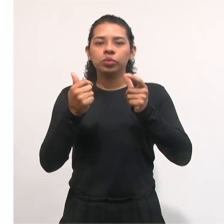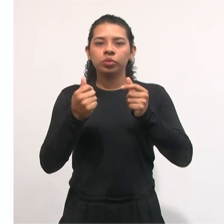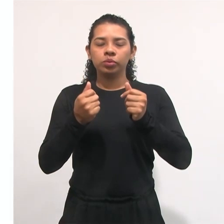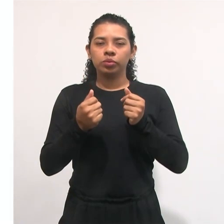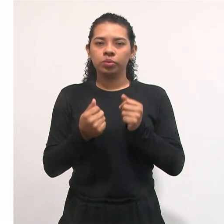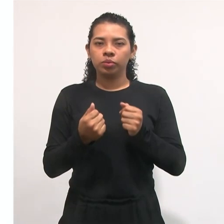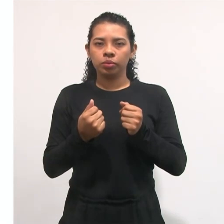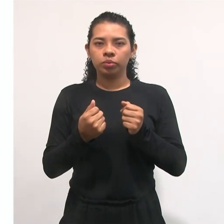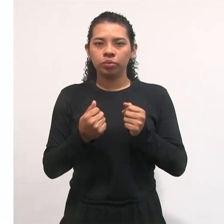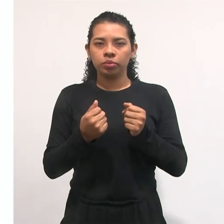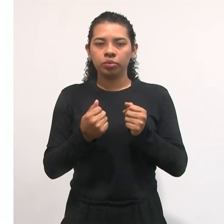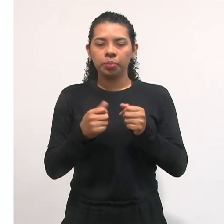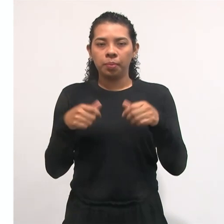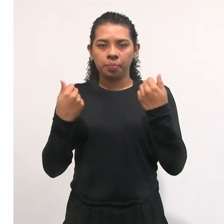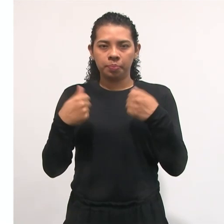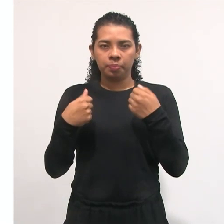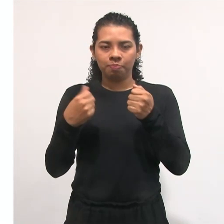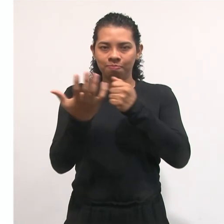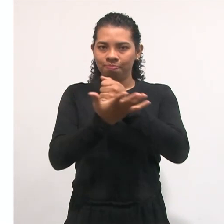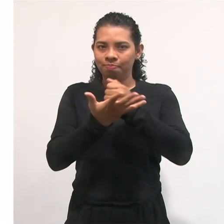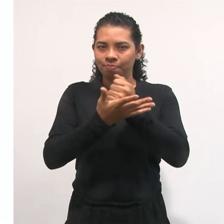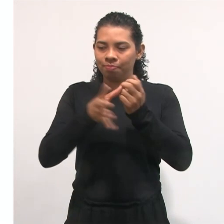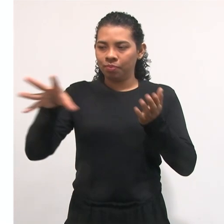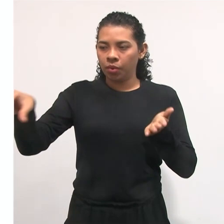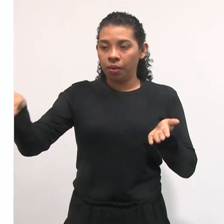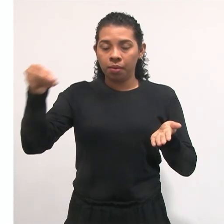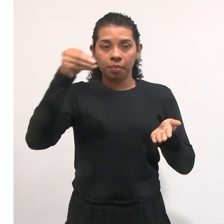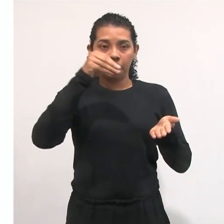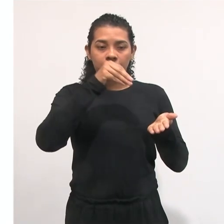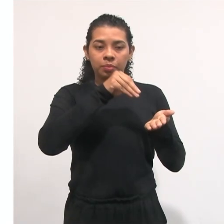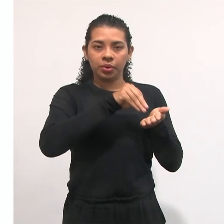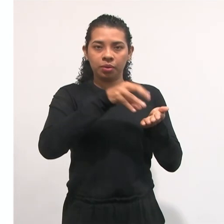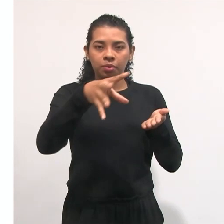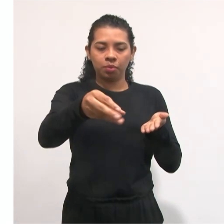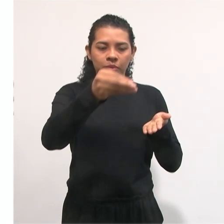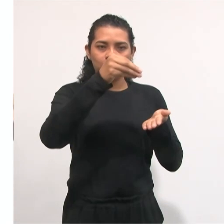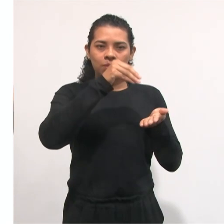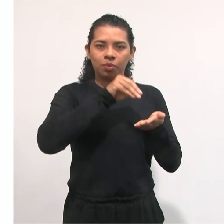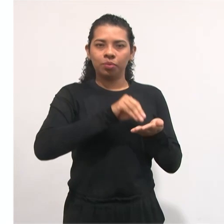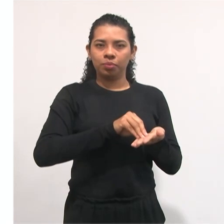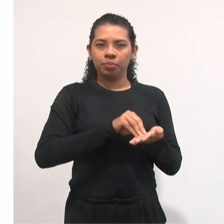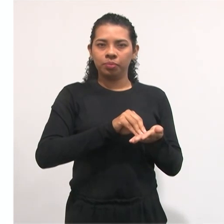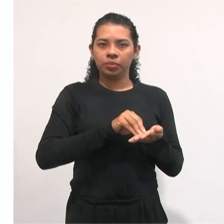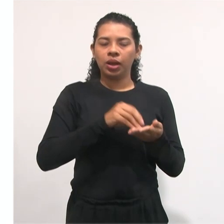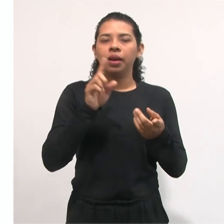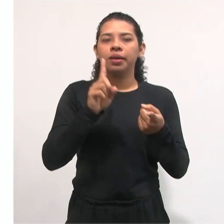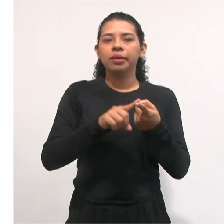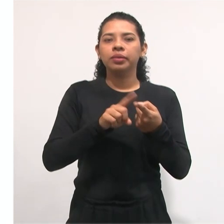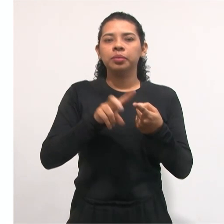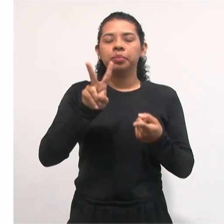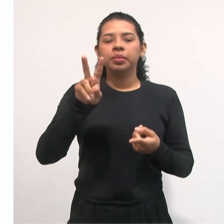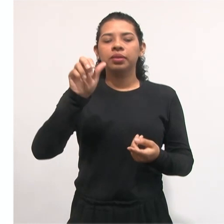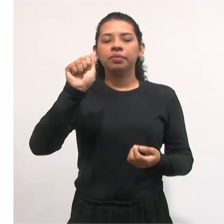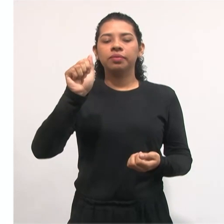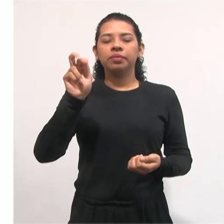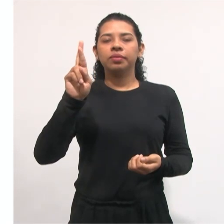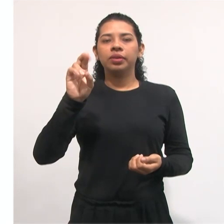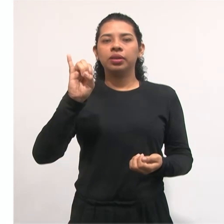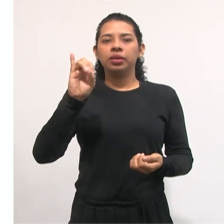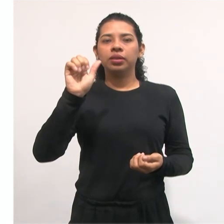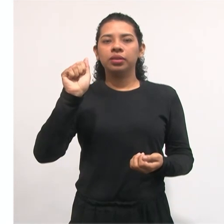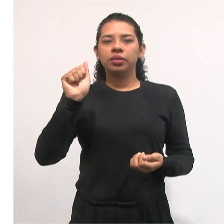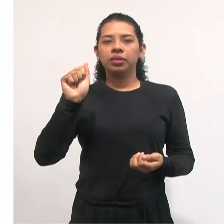a respeito das quais se coletaram os dados. Perfeito? E a variável, o que vem a